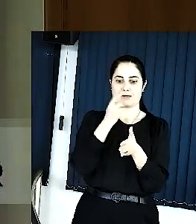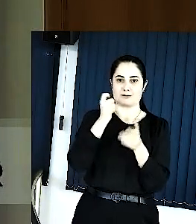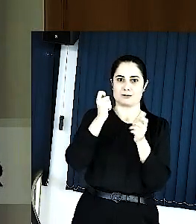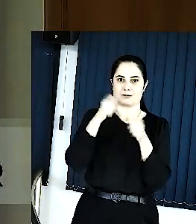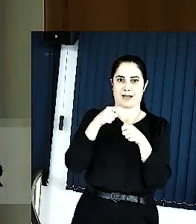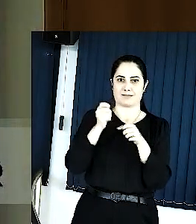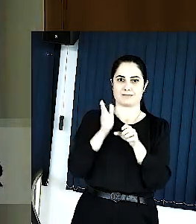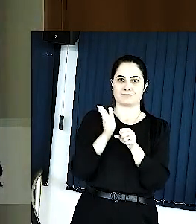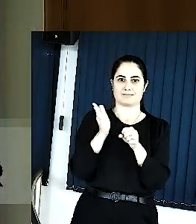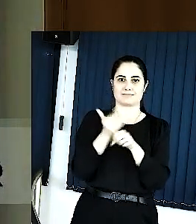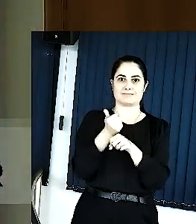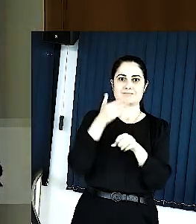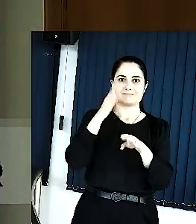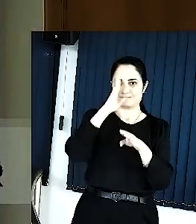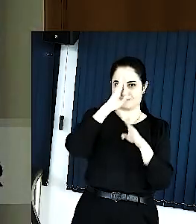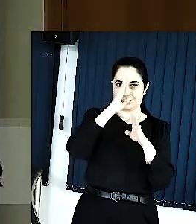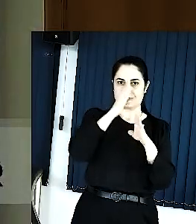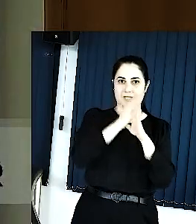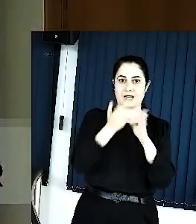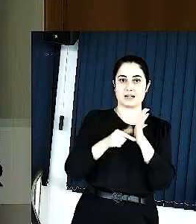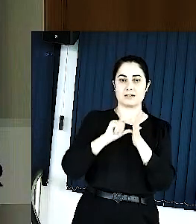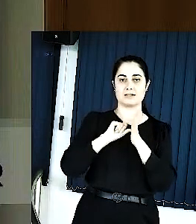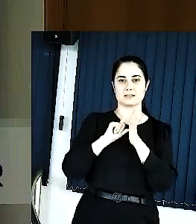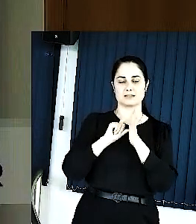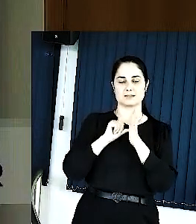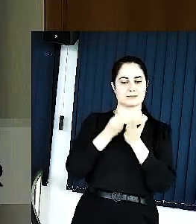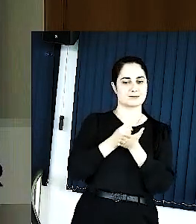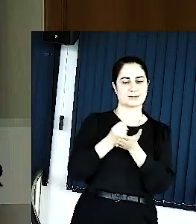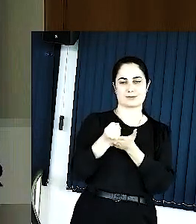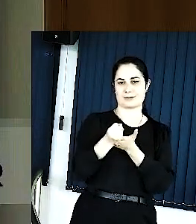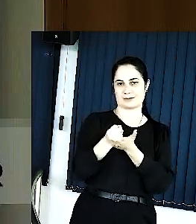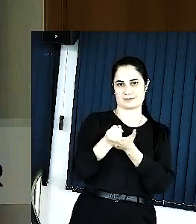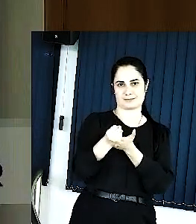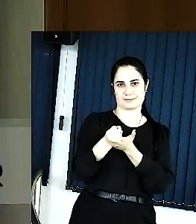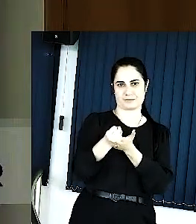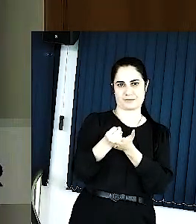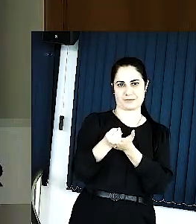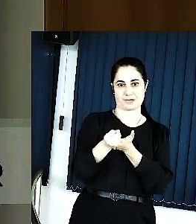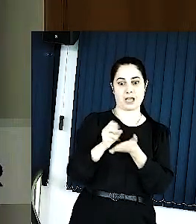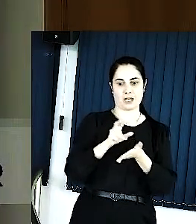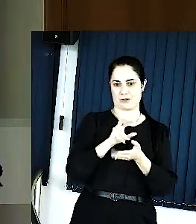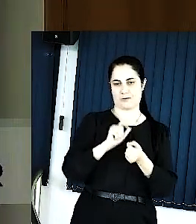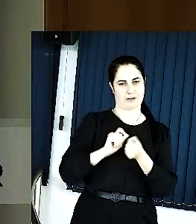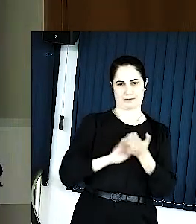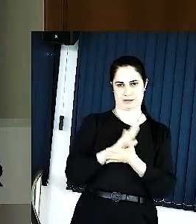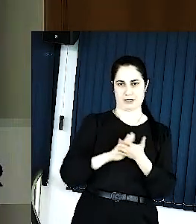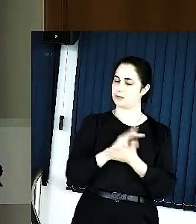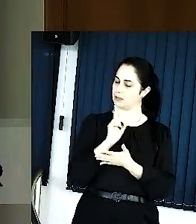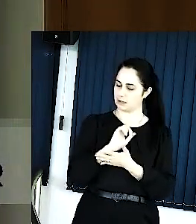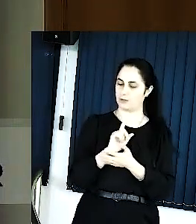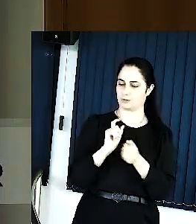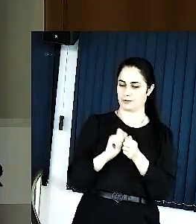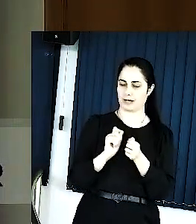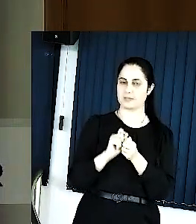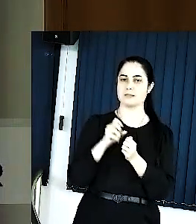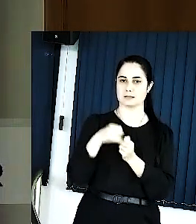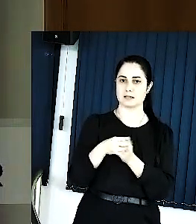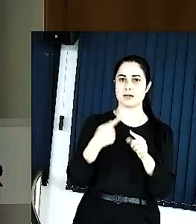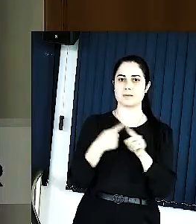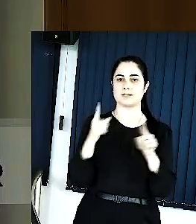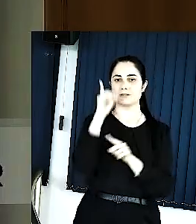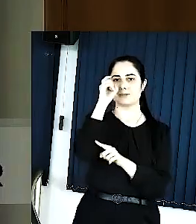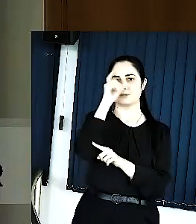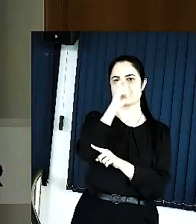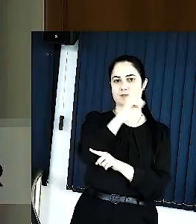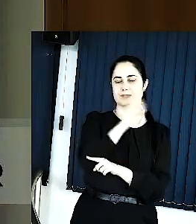intervir precocemente, de ajudar realmente essa criança, passou. Não que a gente não vá fazer mais nada, mas vai ser mais